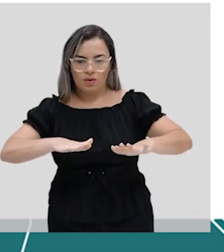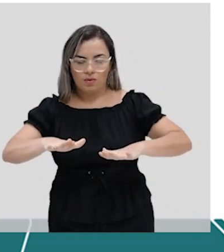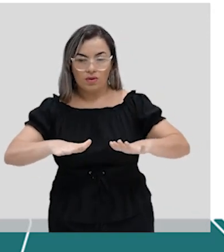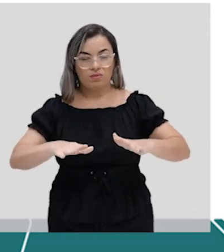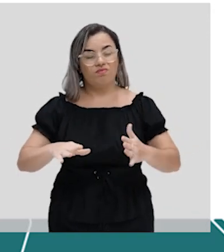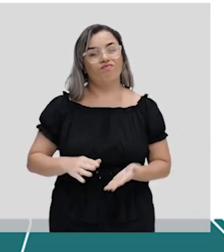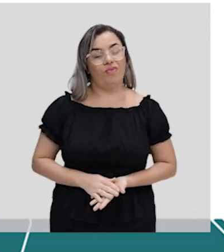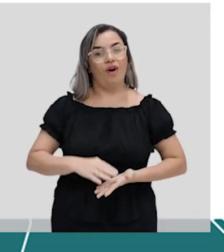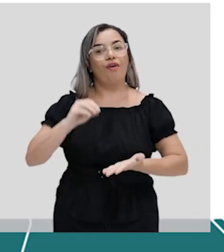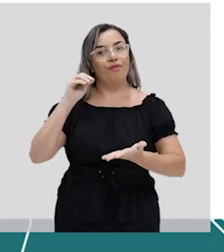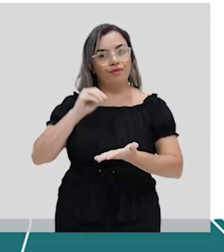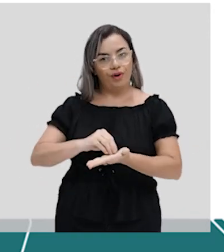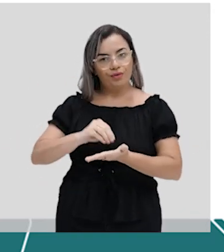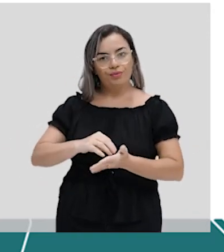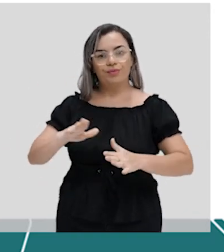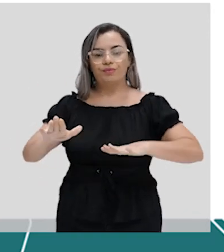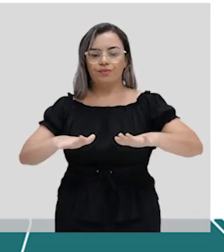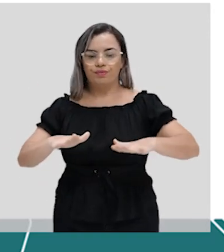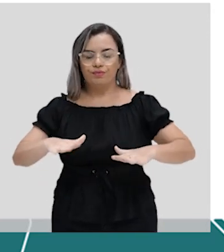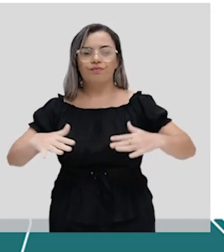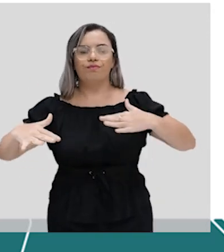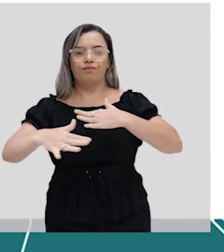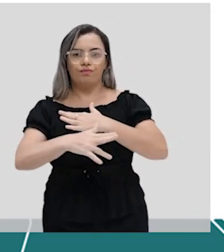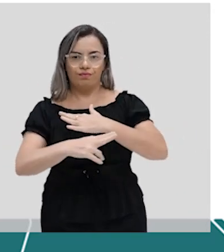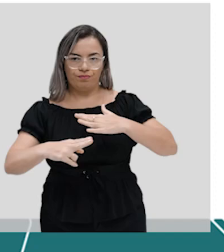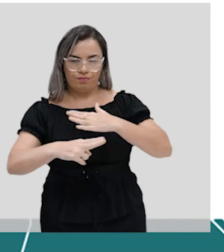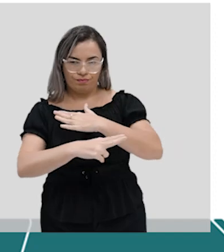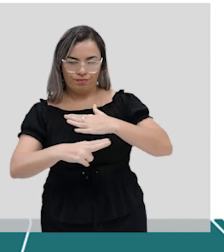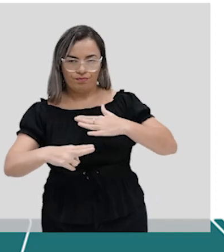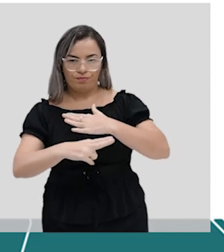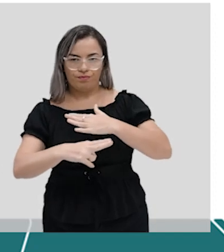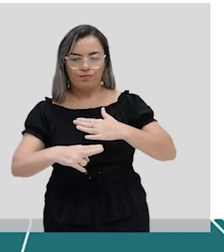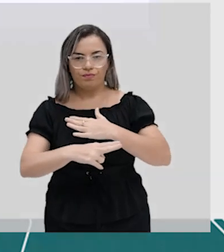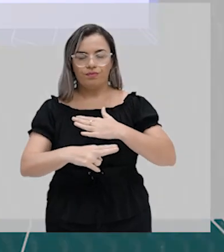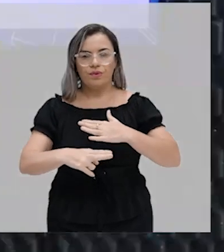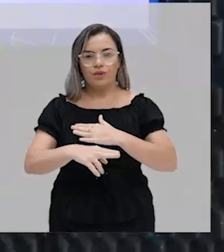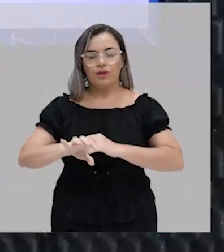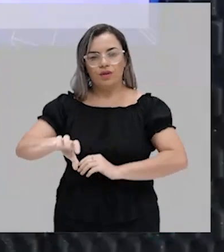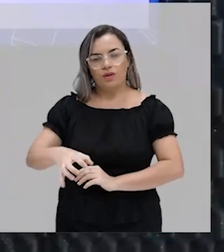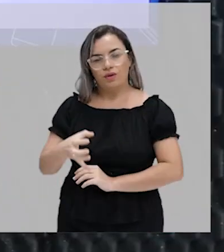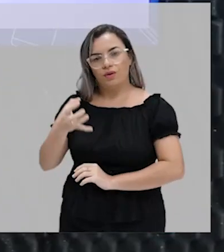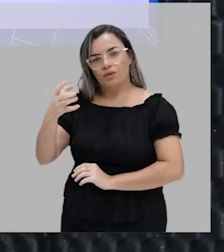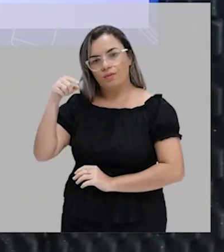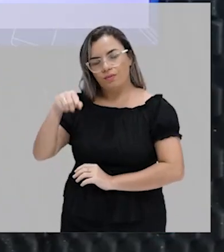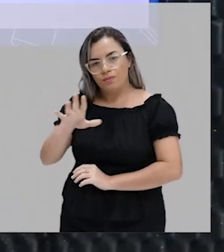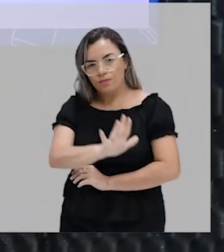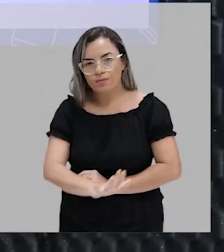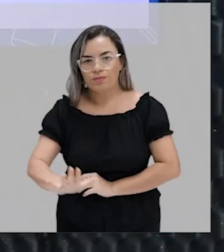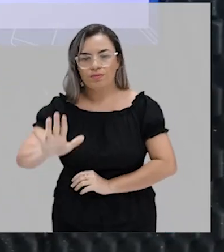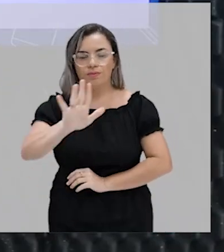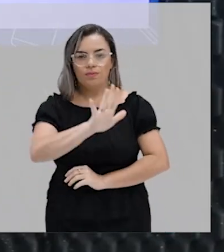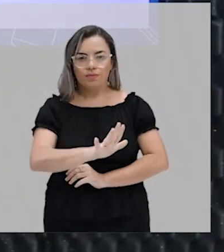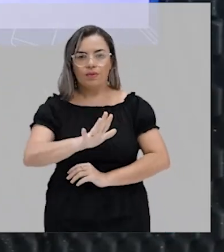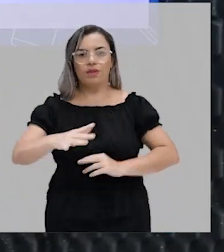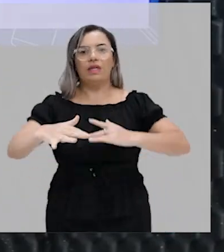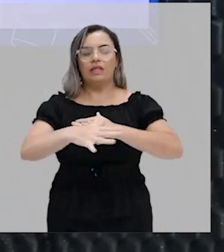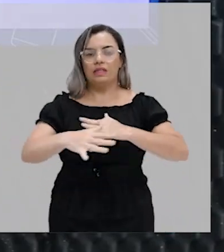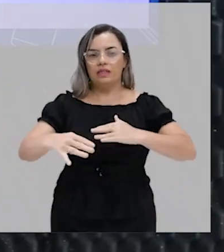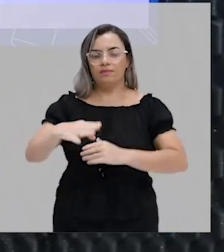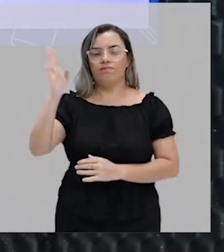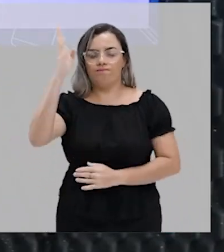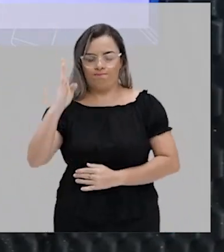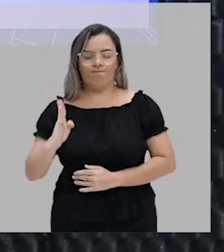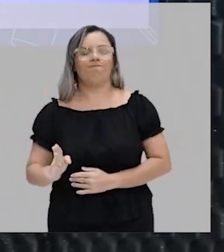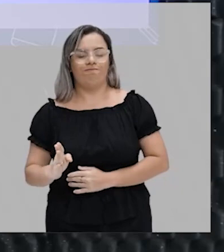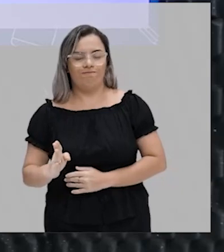a falta dela, né, na prática urbana, que acomete aí grande parte das cidades brasileiras, beleza? Então